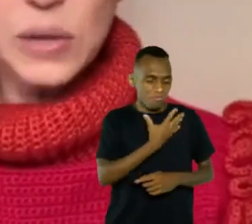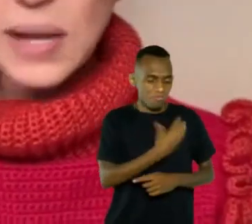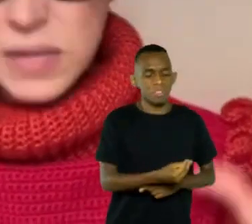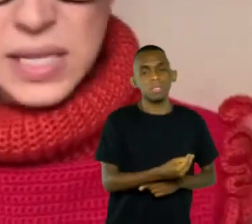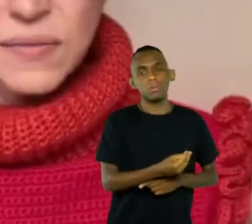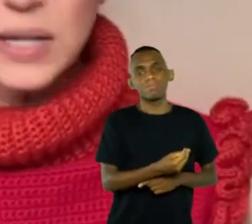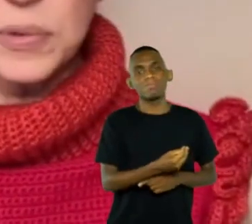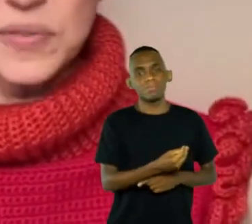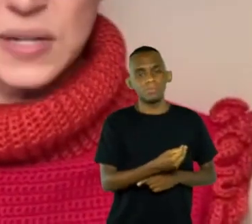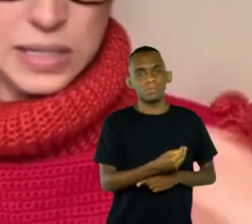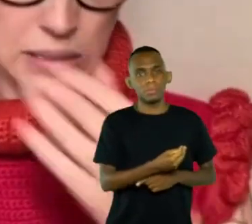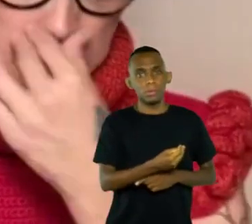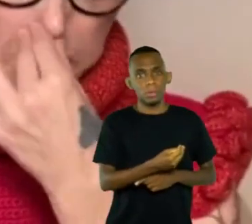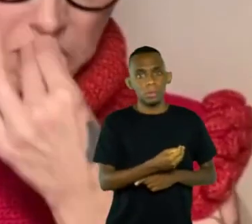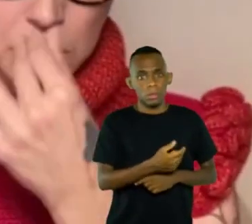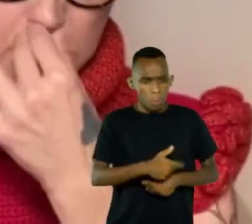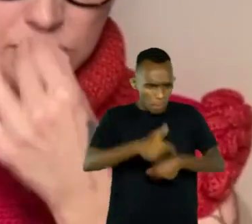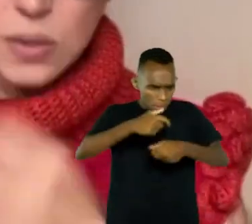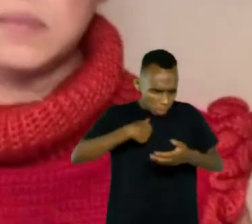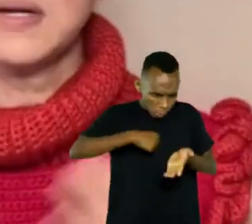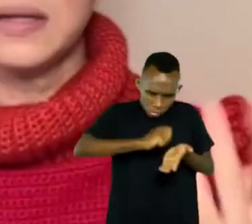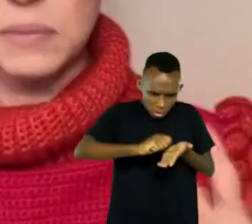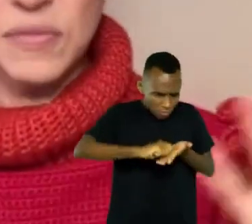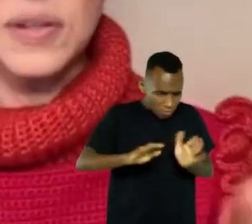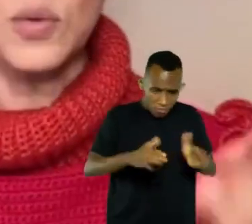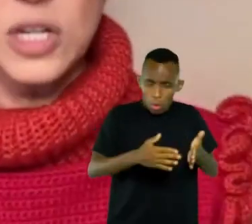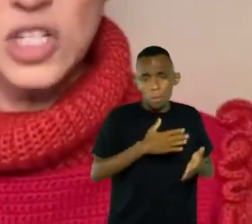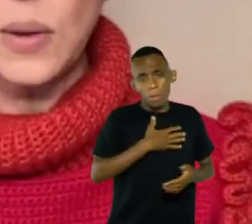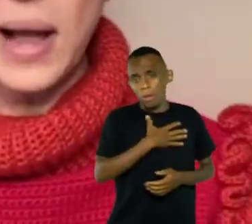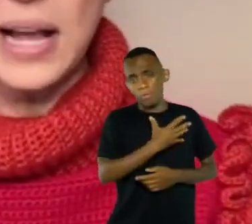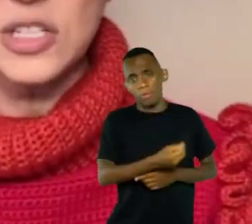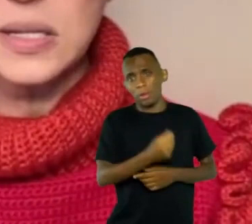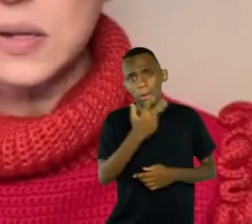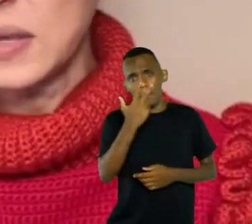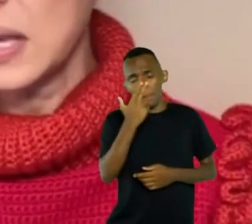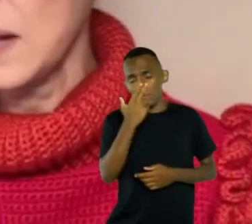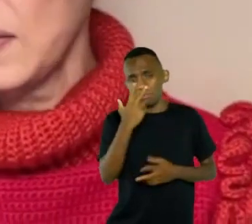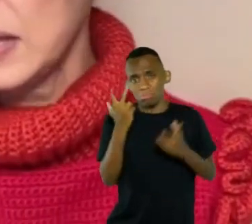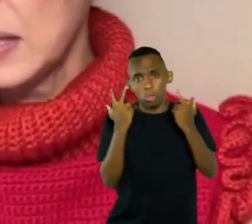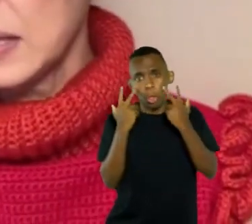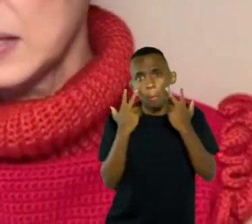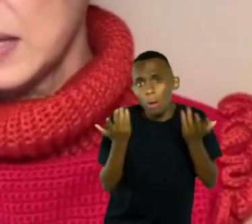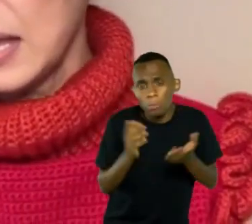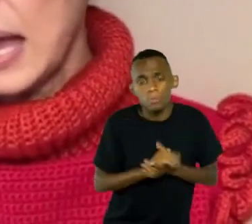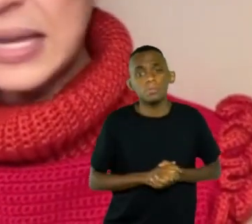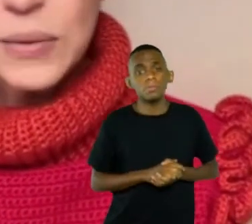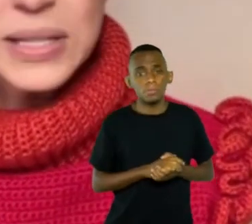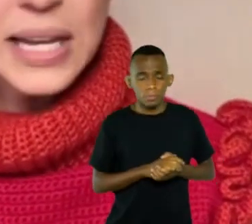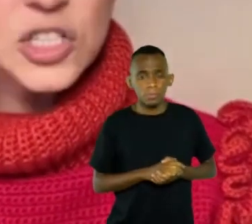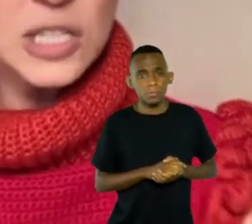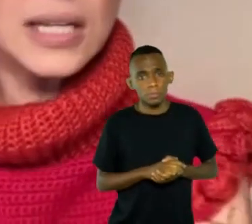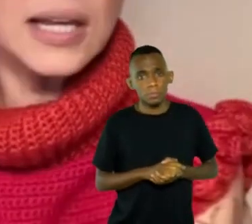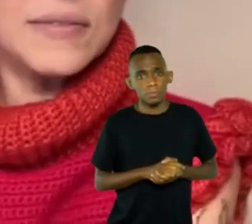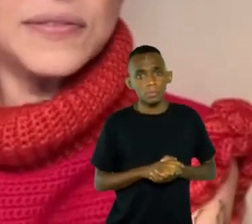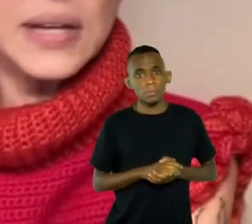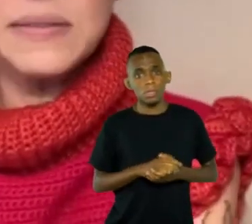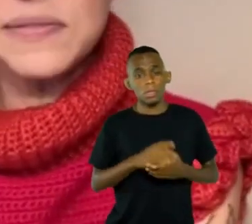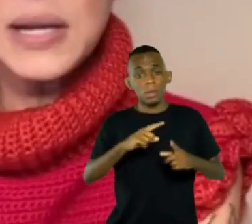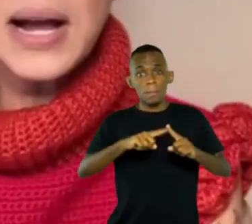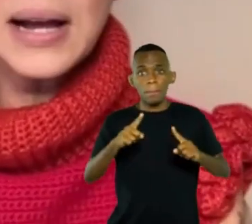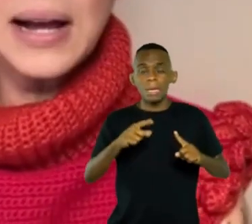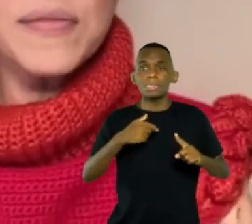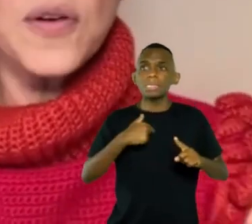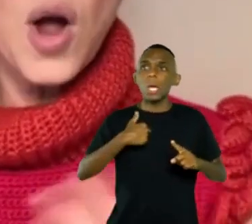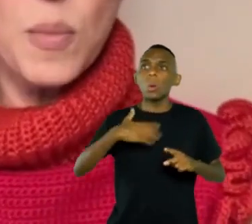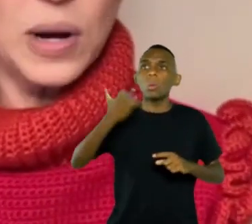Quando eu vi, eu estava escrevendo para o Francisco, como se fosse uma figura de linguagem. Só que aí eu entendi,